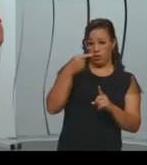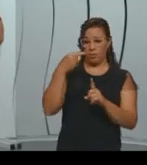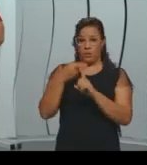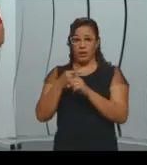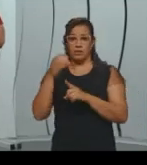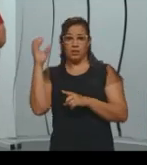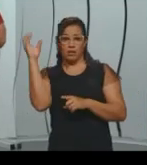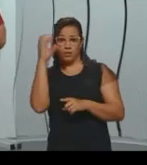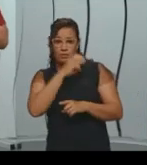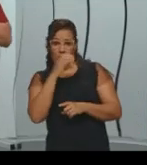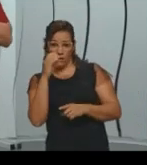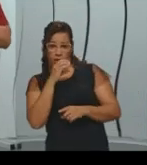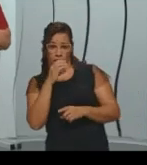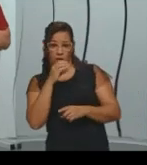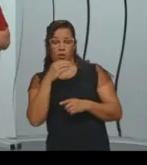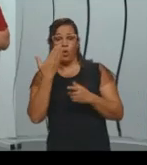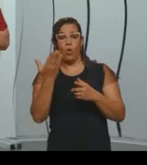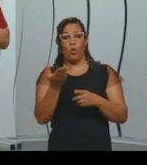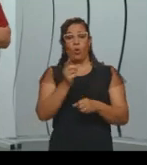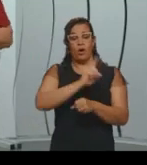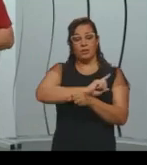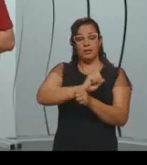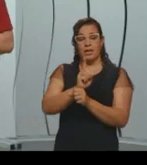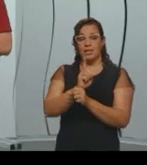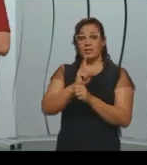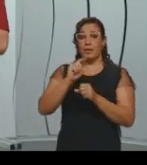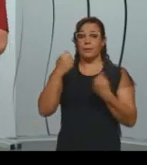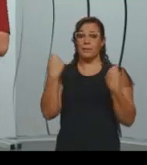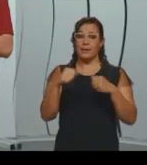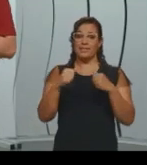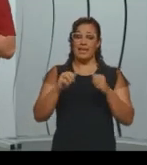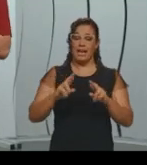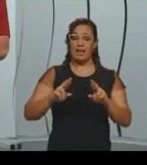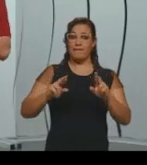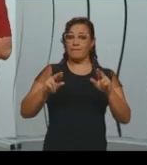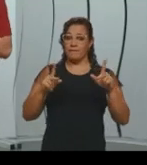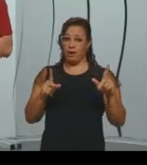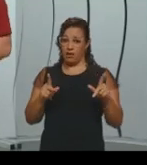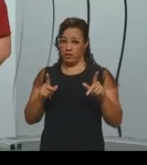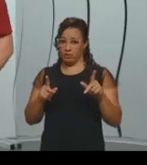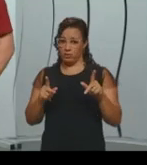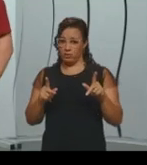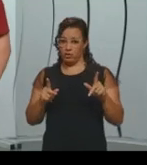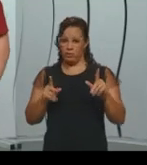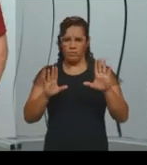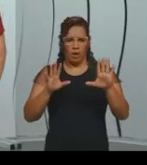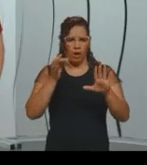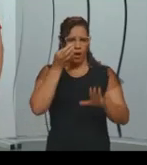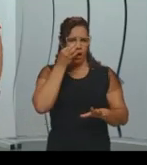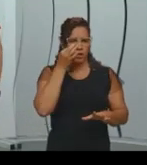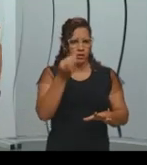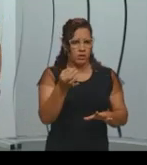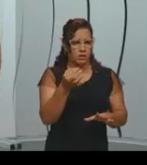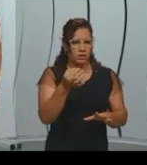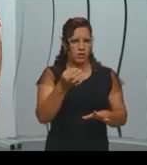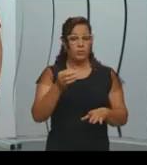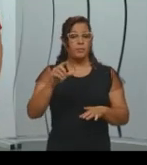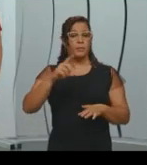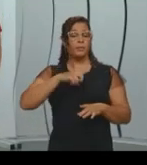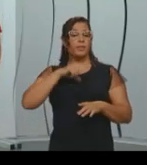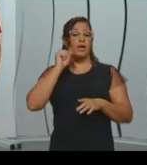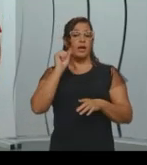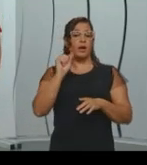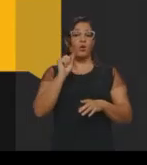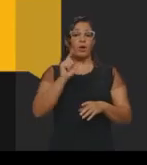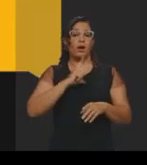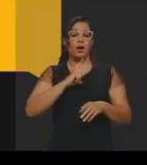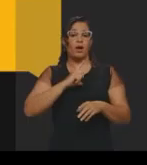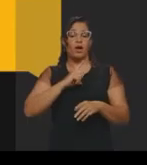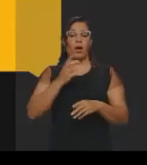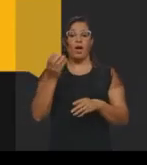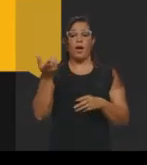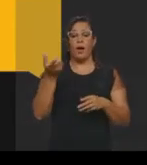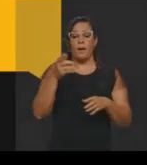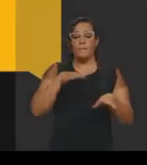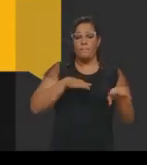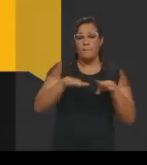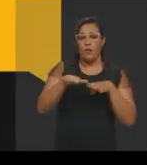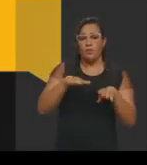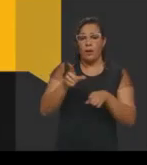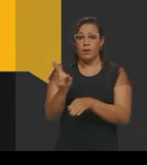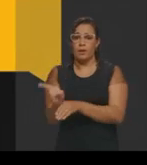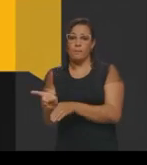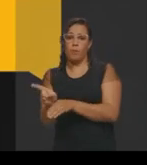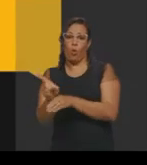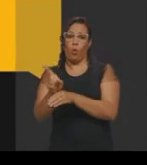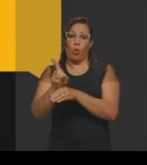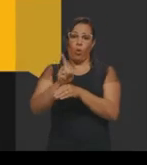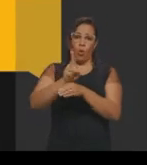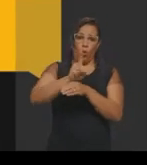são diferentes, ok? Então, observem, eu posso ter movimento retardado com velocidade